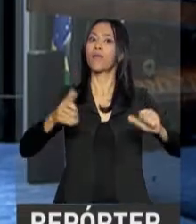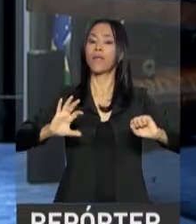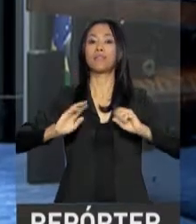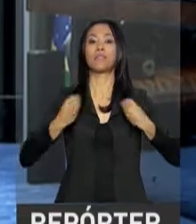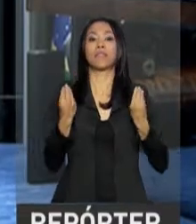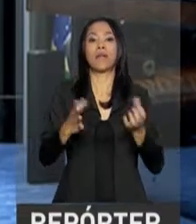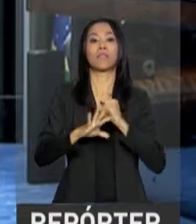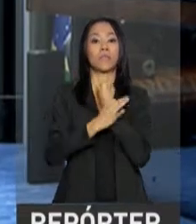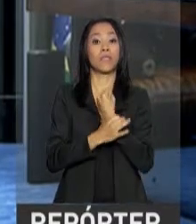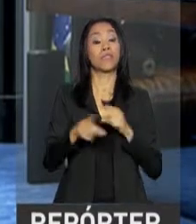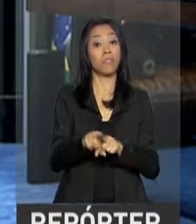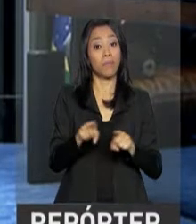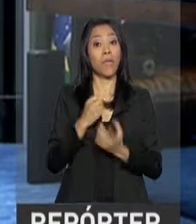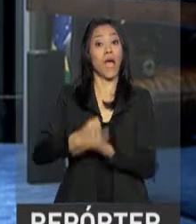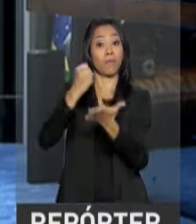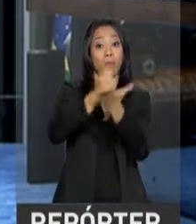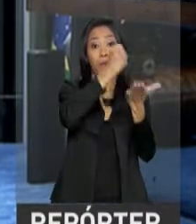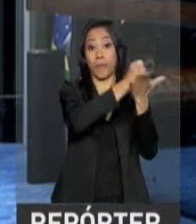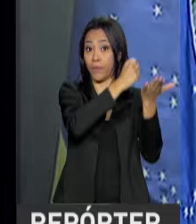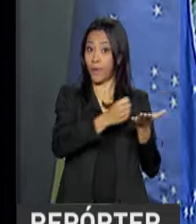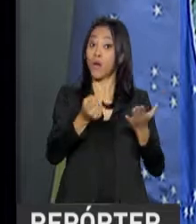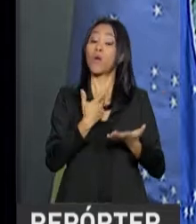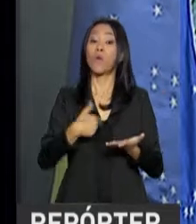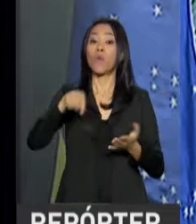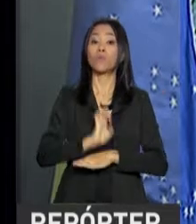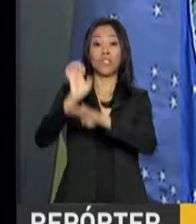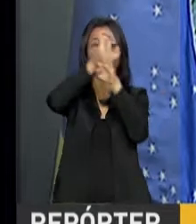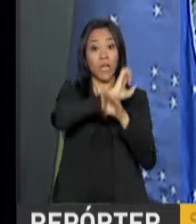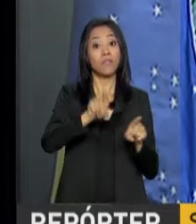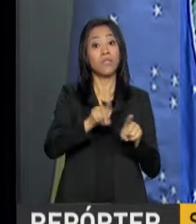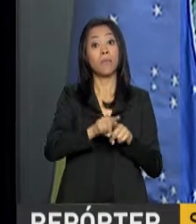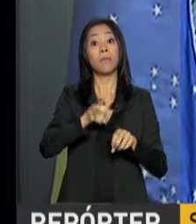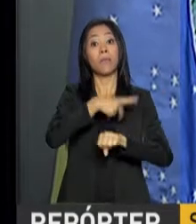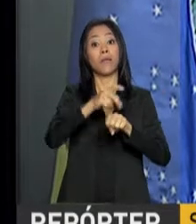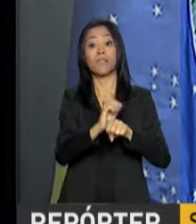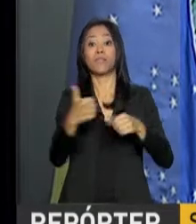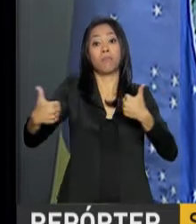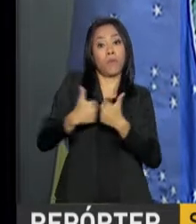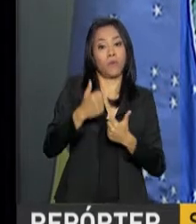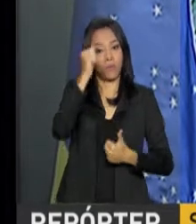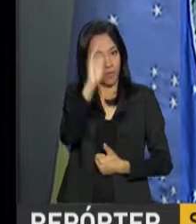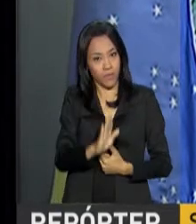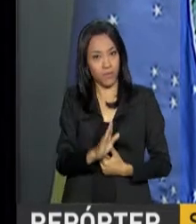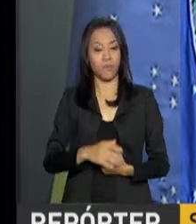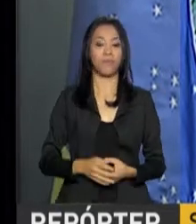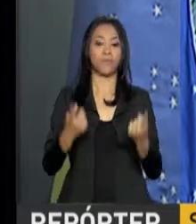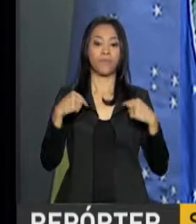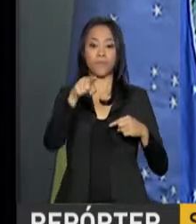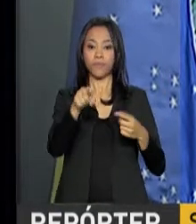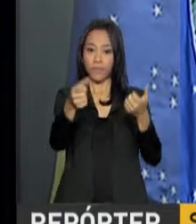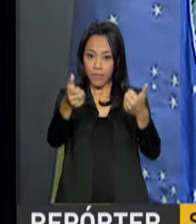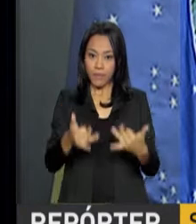entre estados e com países vizinhos vêm atender necessidades decorrentes na amplitude das organizações